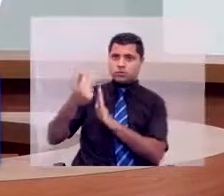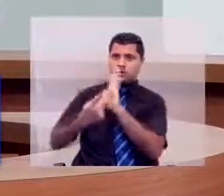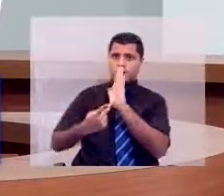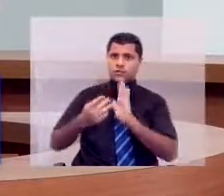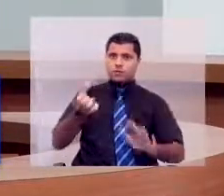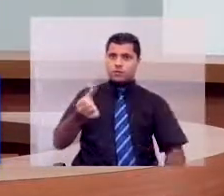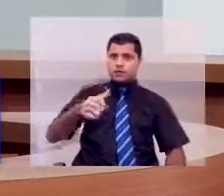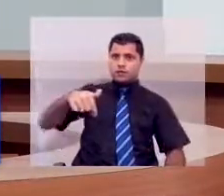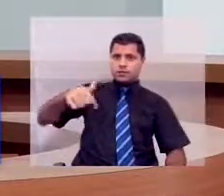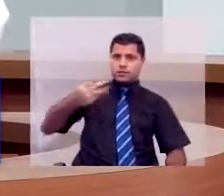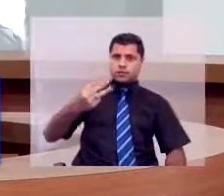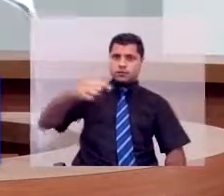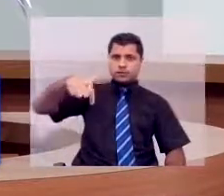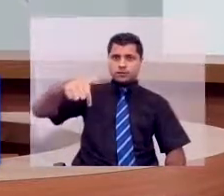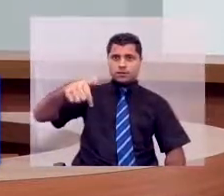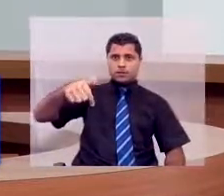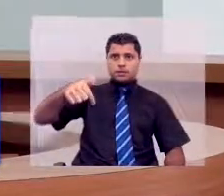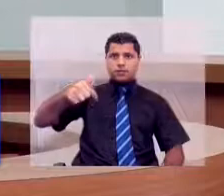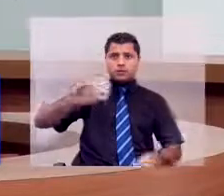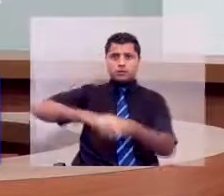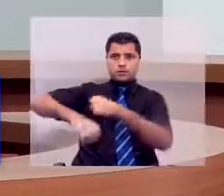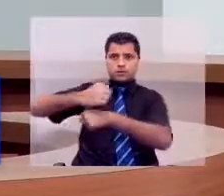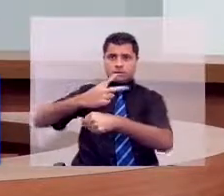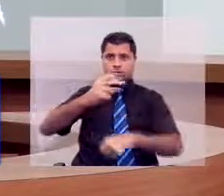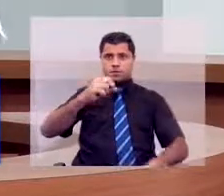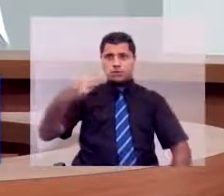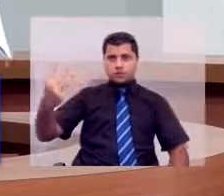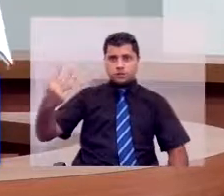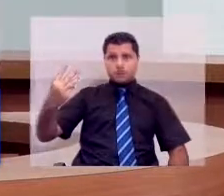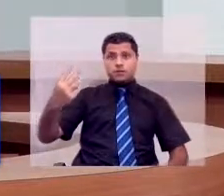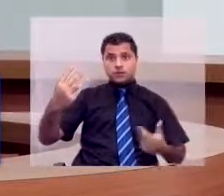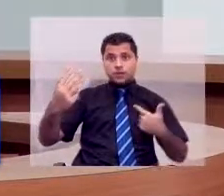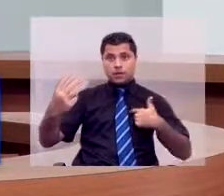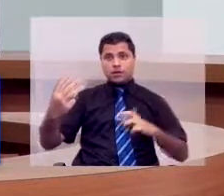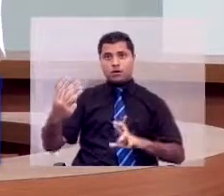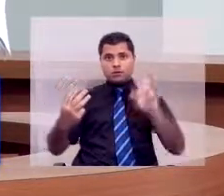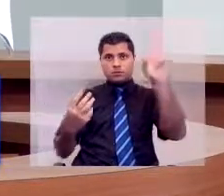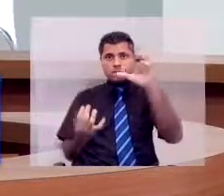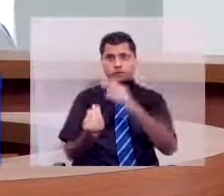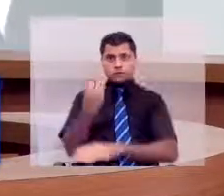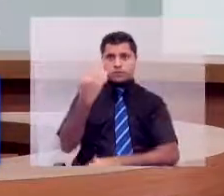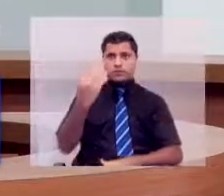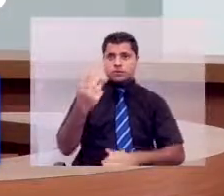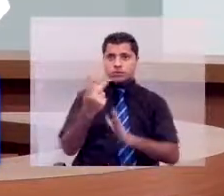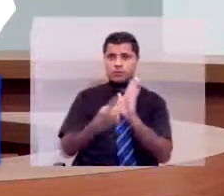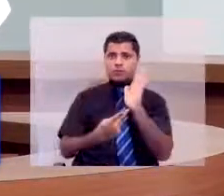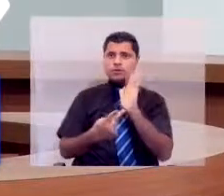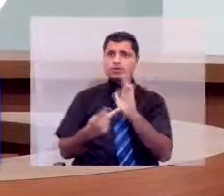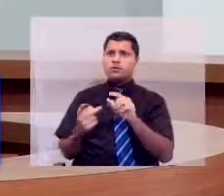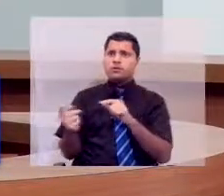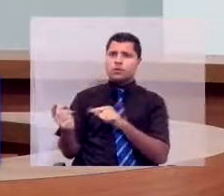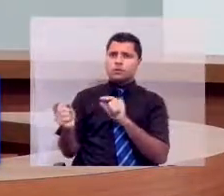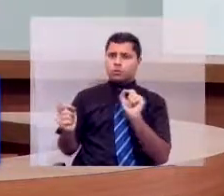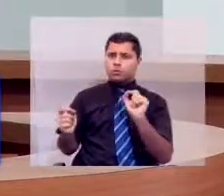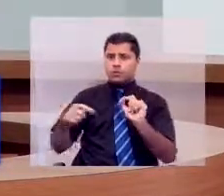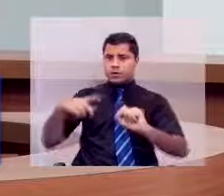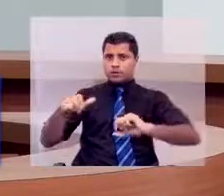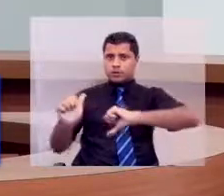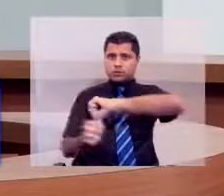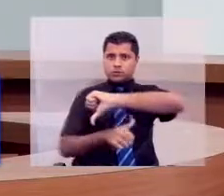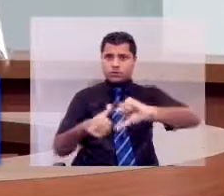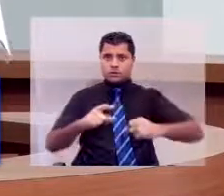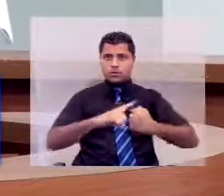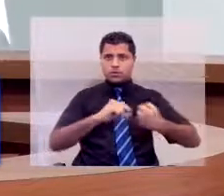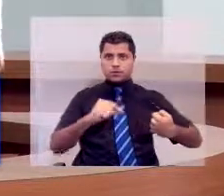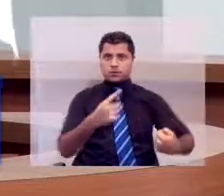6737 de 2013, de autoria deste vereador, que na verdade alterava o artigo